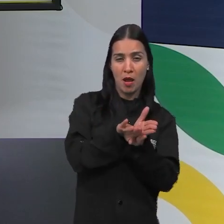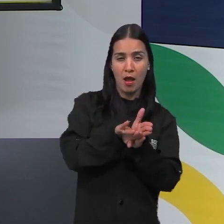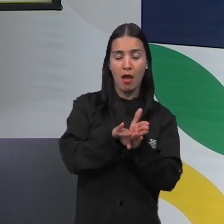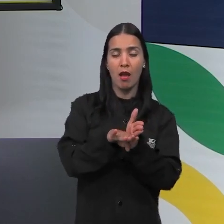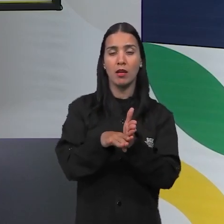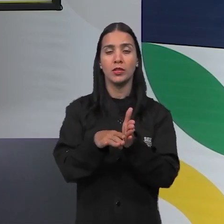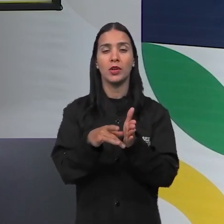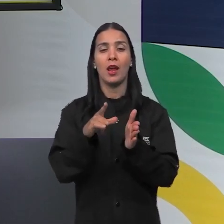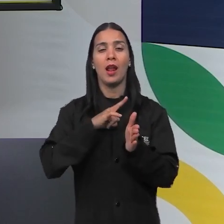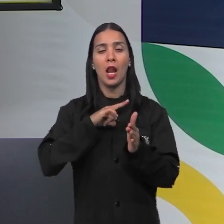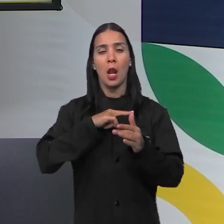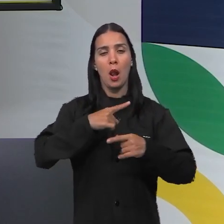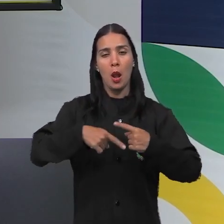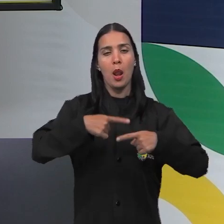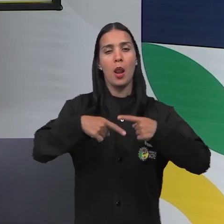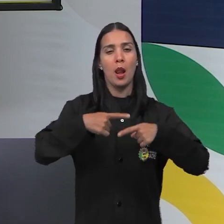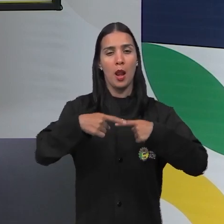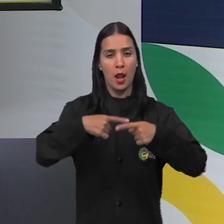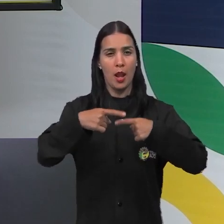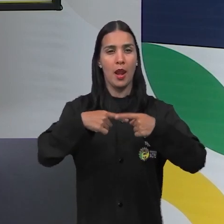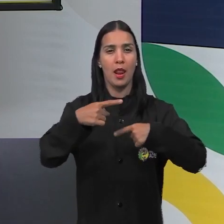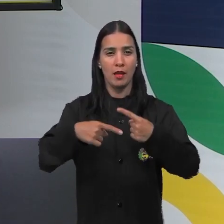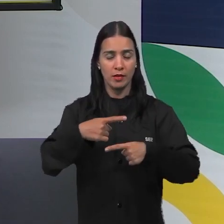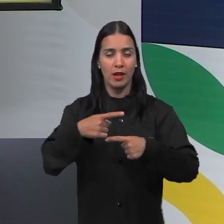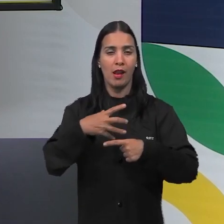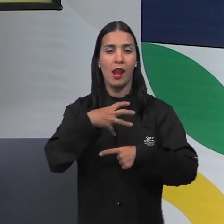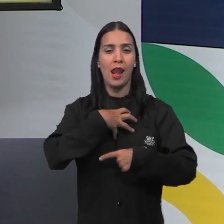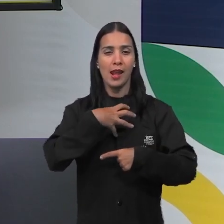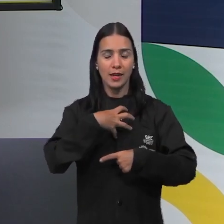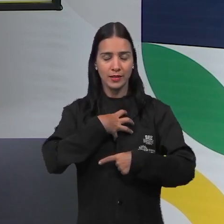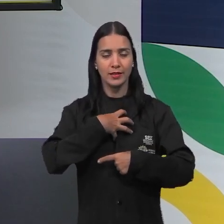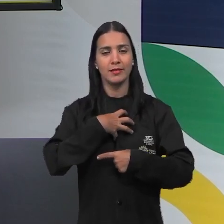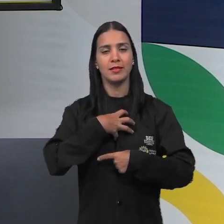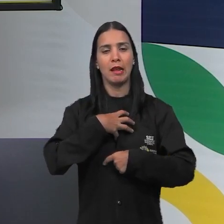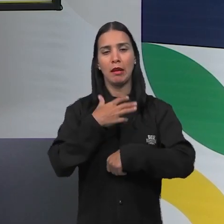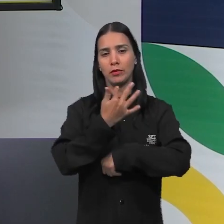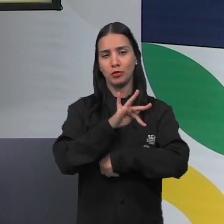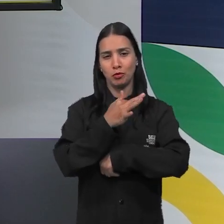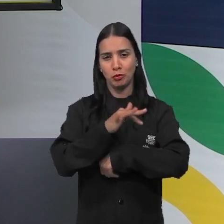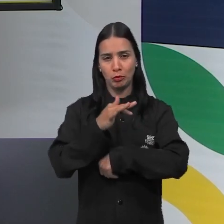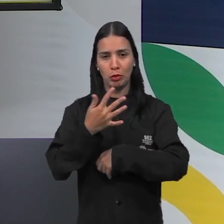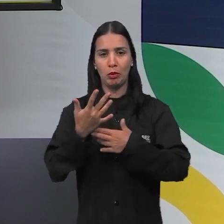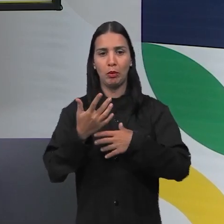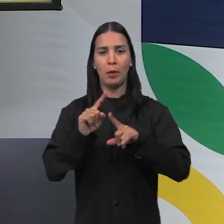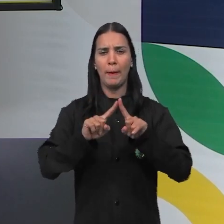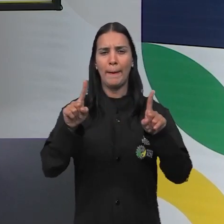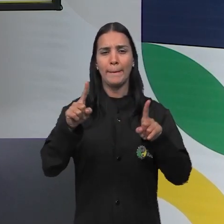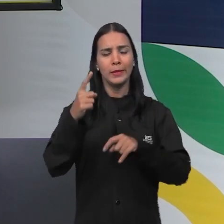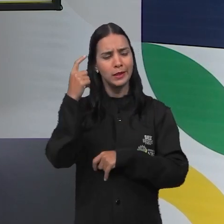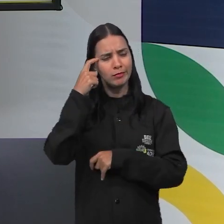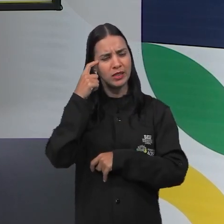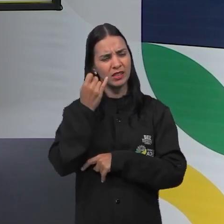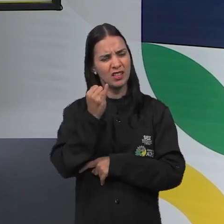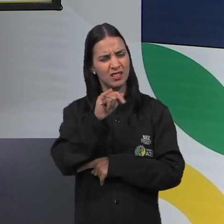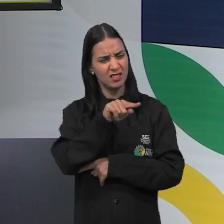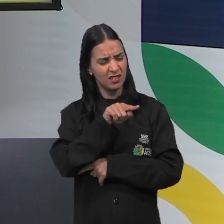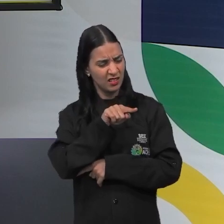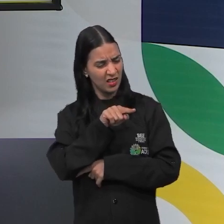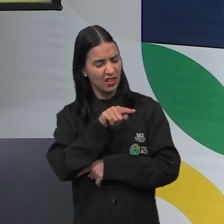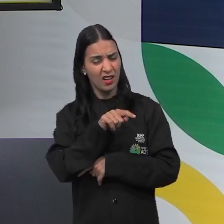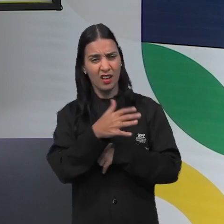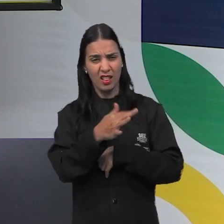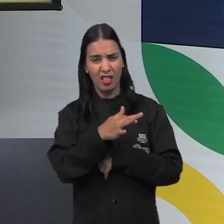efetiva de quem está consciente da modalidade, de que aquilo ali talvez seja um exagero e aquele exagero